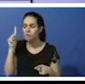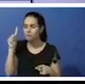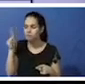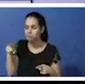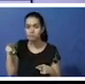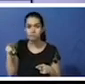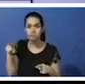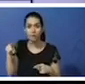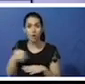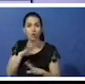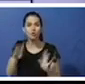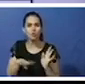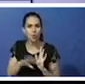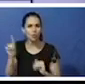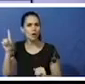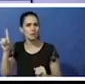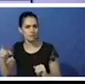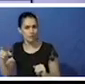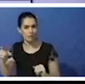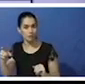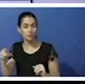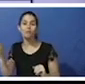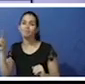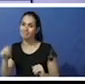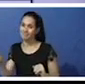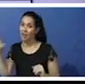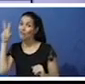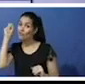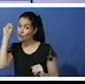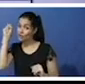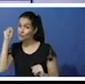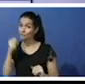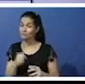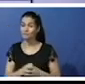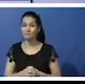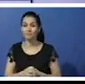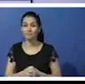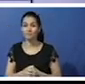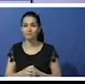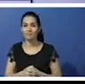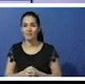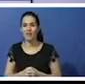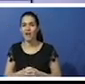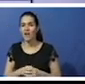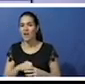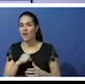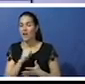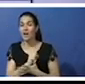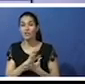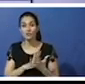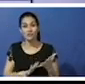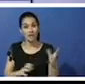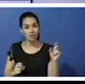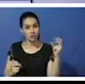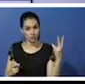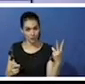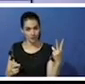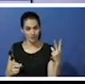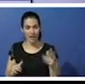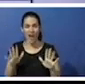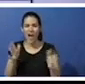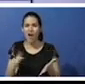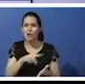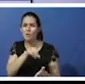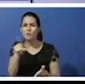tá? Então, vamos prestar atenção. Agora, aqui, a gente tá pedindo assim, para